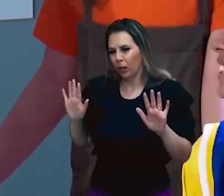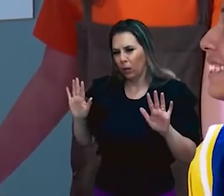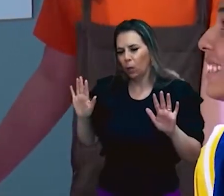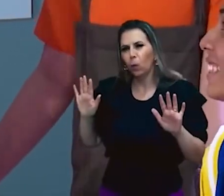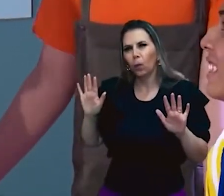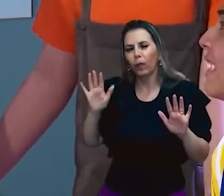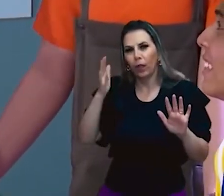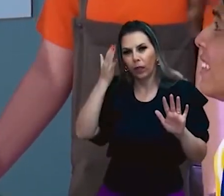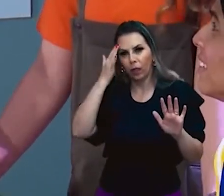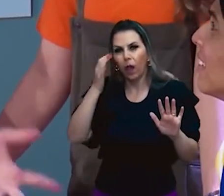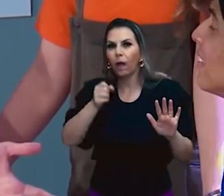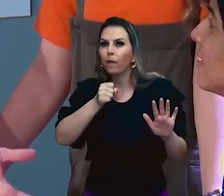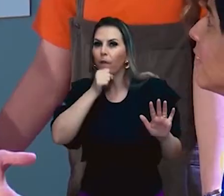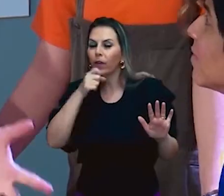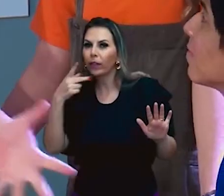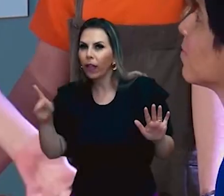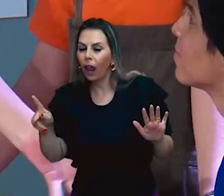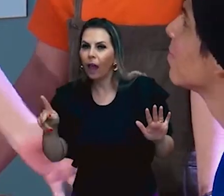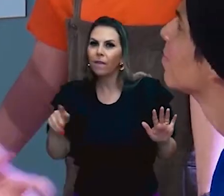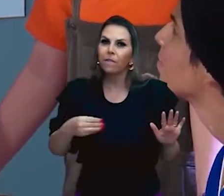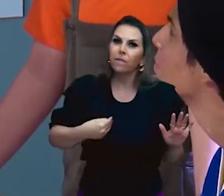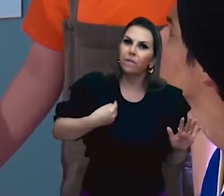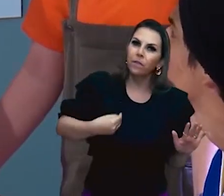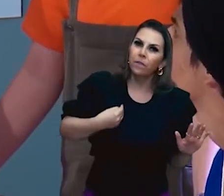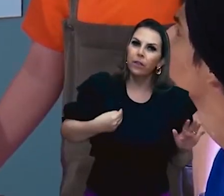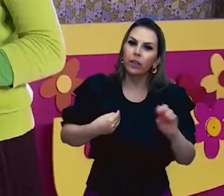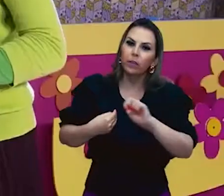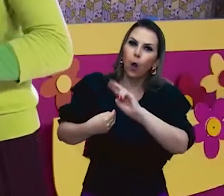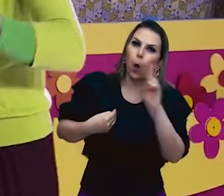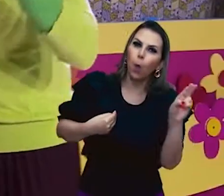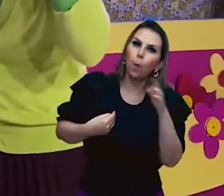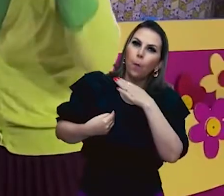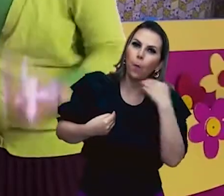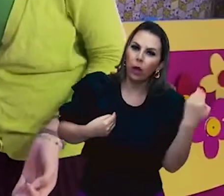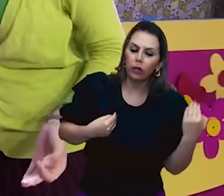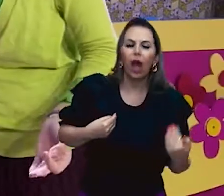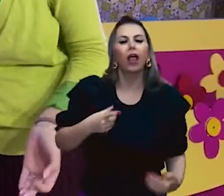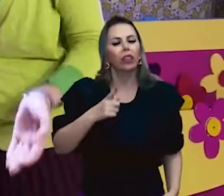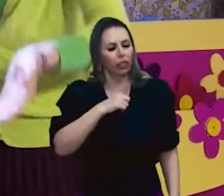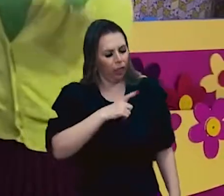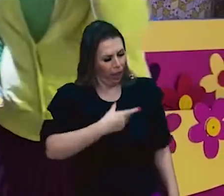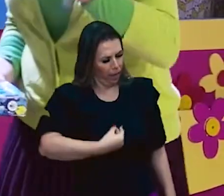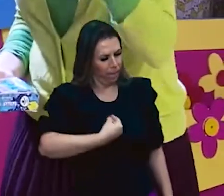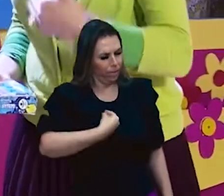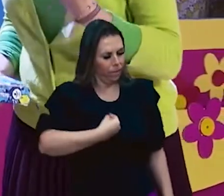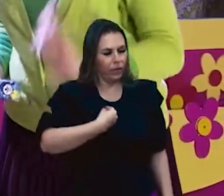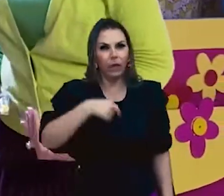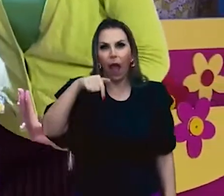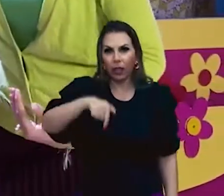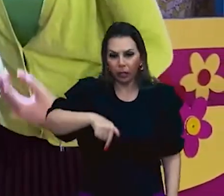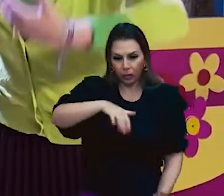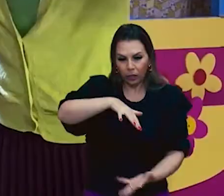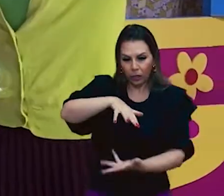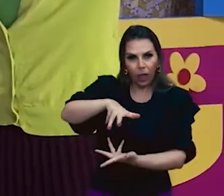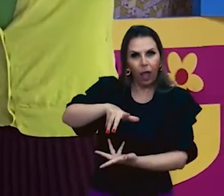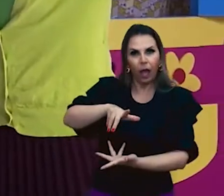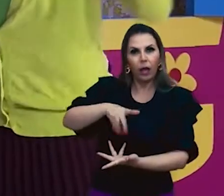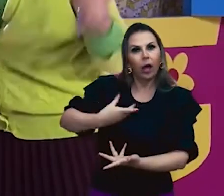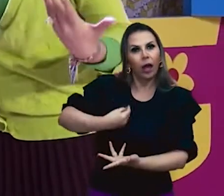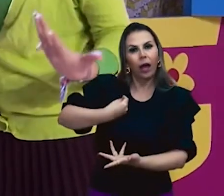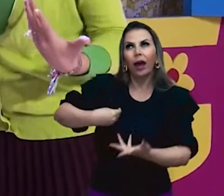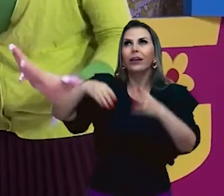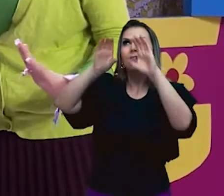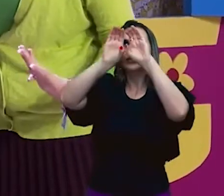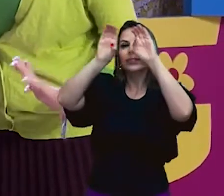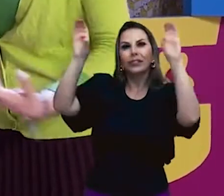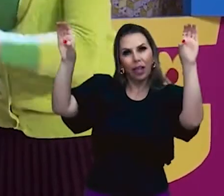que eu entendi. A avó dela tá viva ou tá morta? Ela tá viva, mas não viva aqui na terra. Ela tá viva lá no